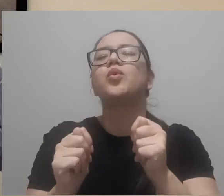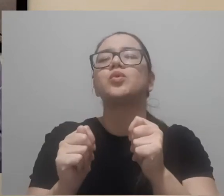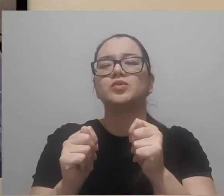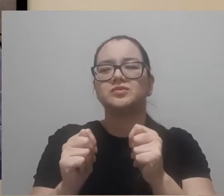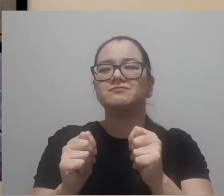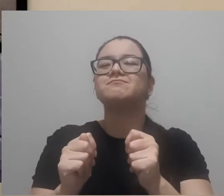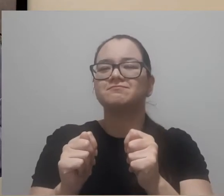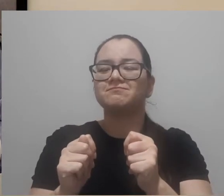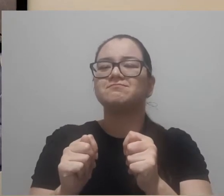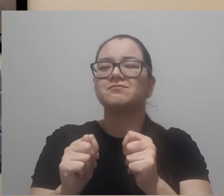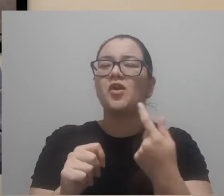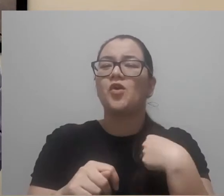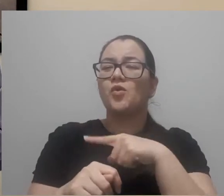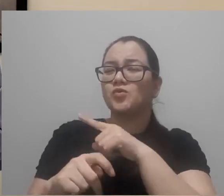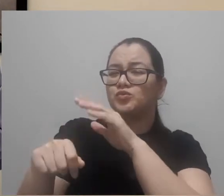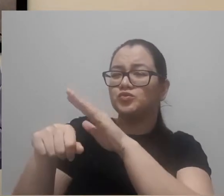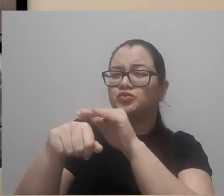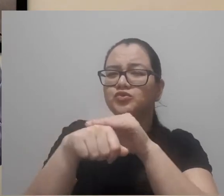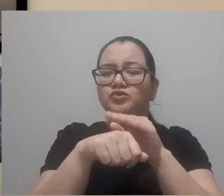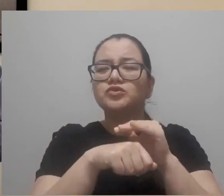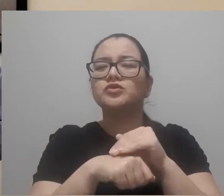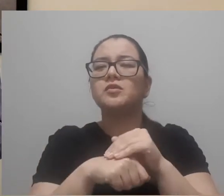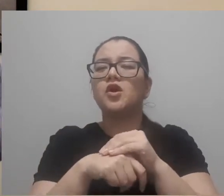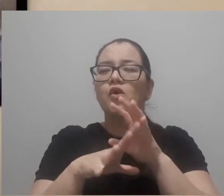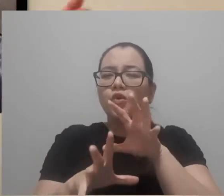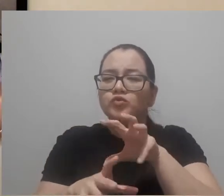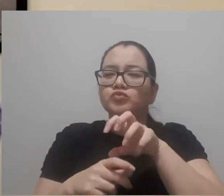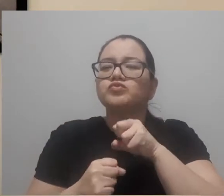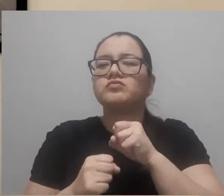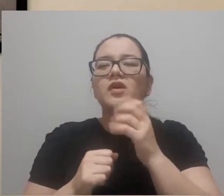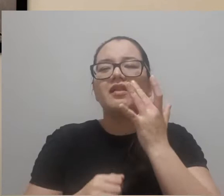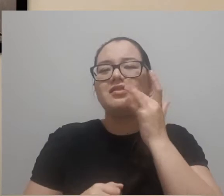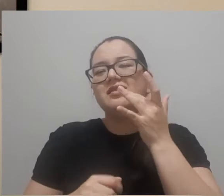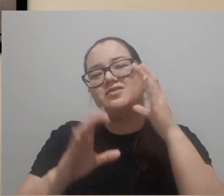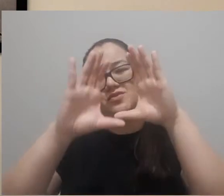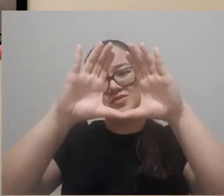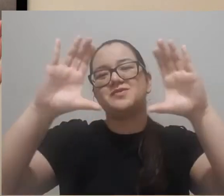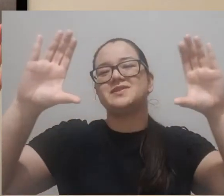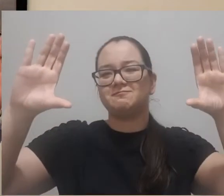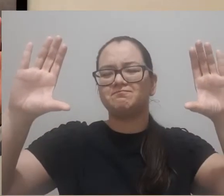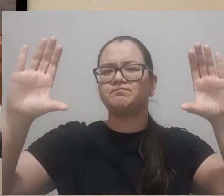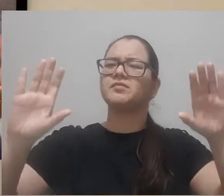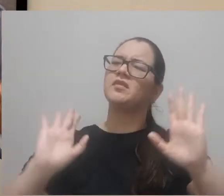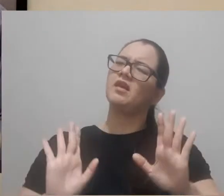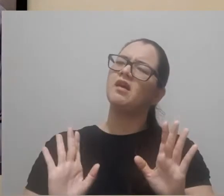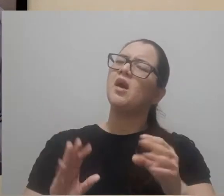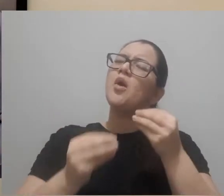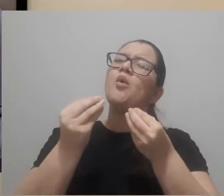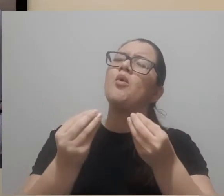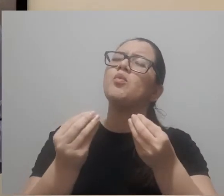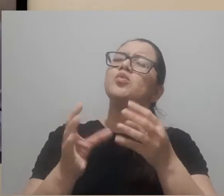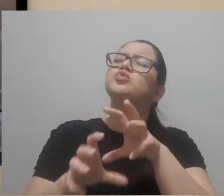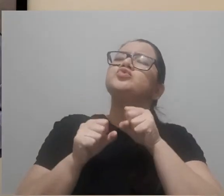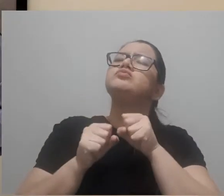a juntarmos tesouros nos céus. Mas como é que nós fazemos isso? Poderíamos dizer de forma